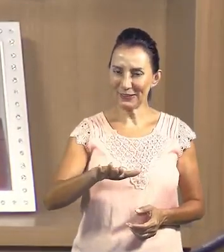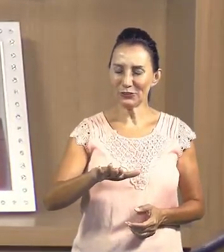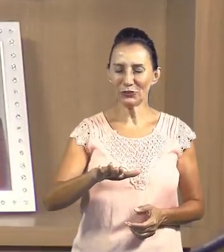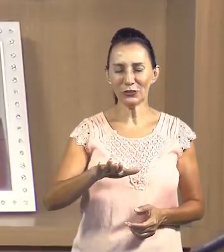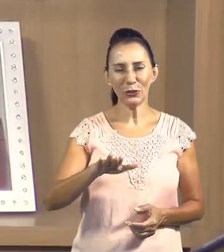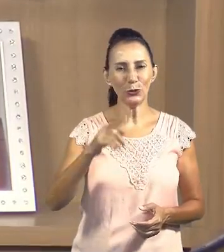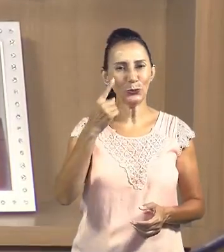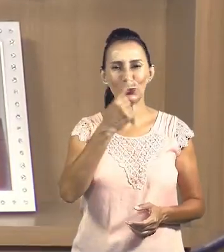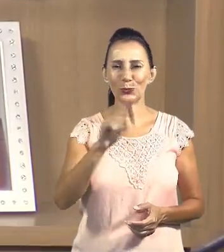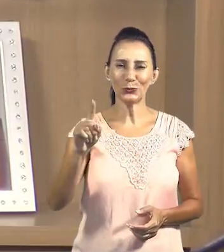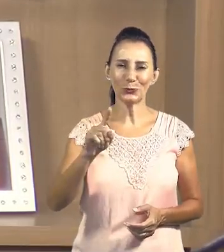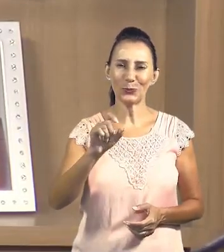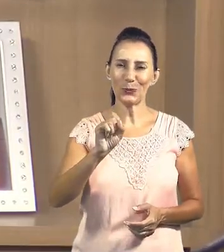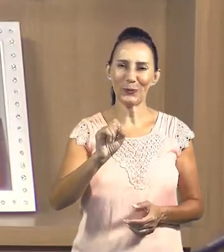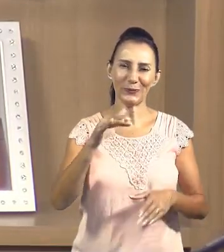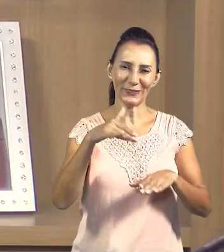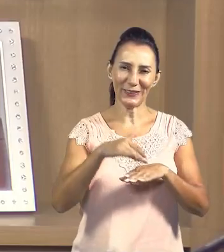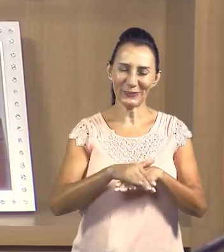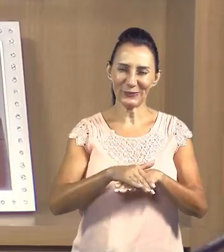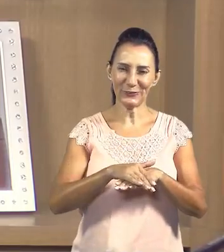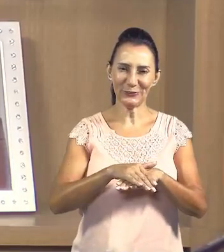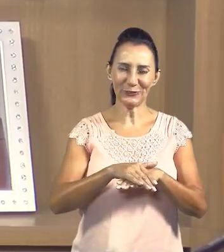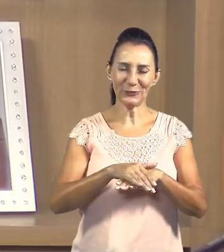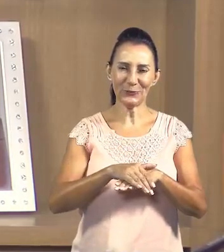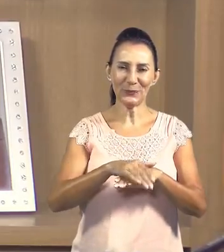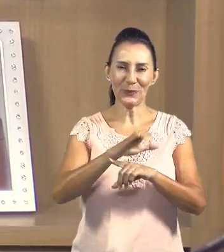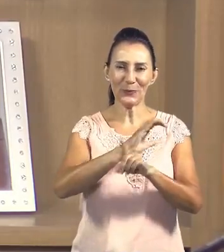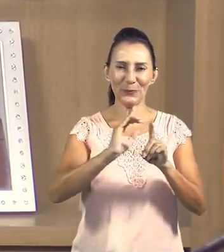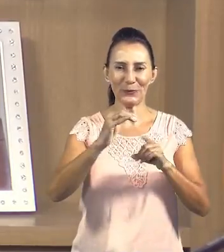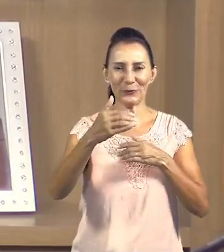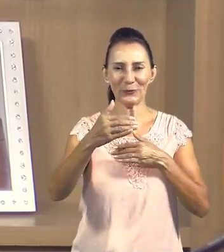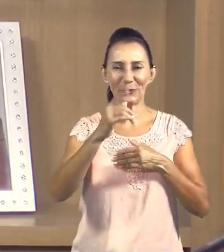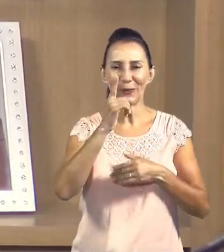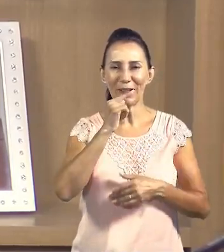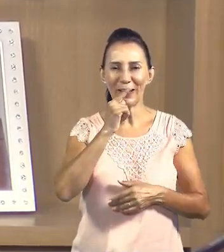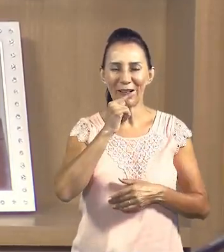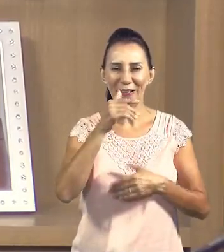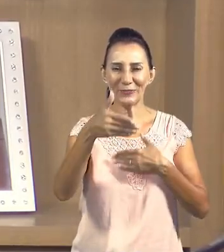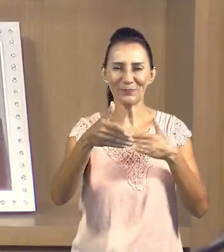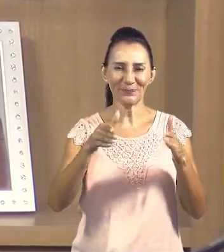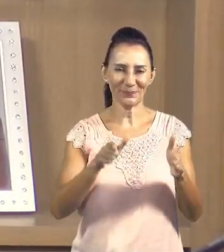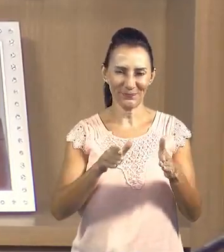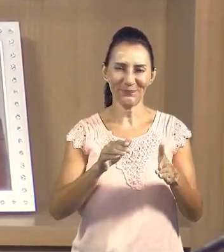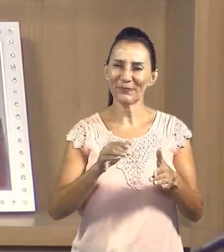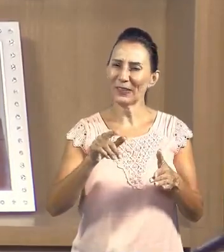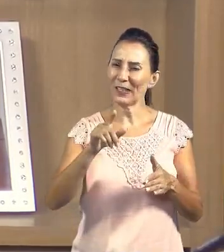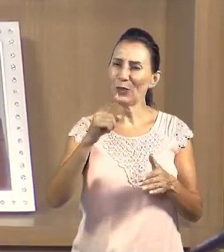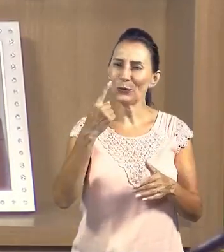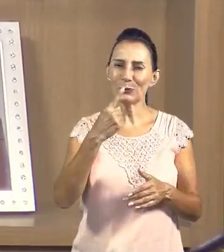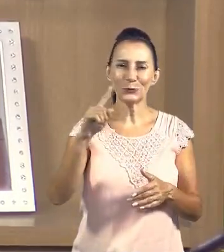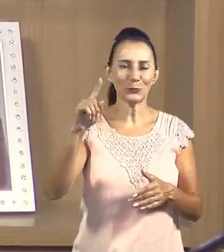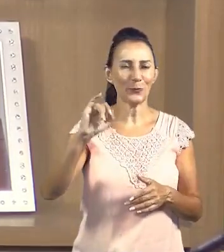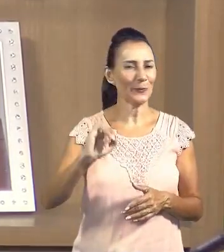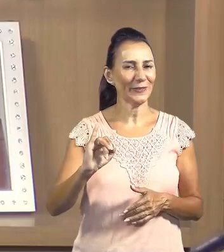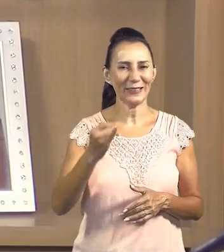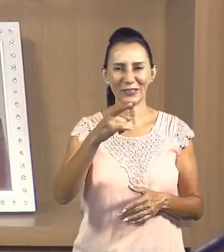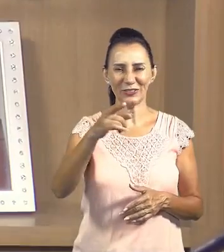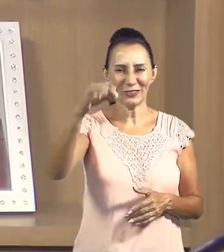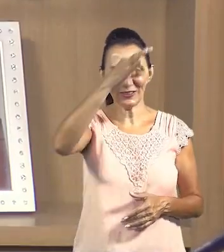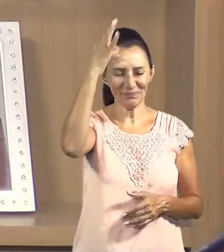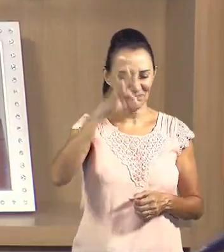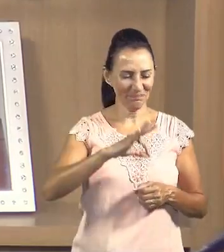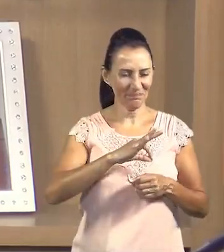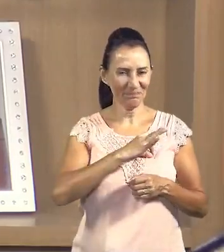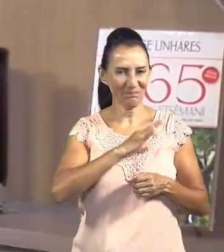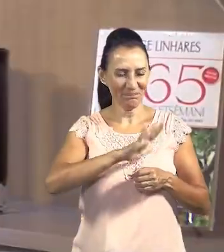20 horas, caixa d'água. A última oportunidade no domingo de você encher-se do Espírito Santo. Vai ser muito bom ter você